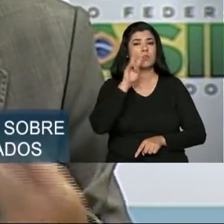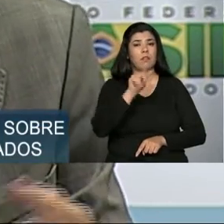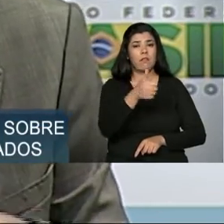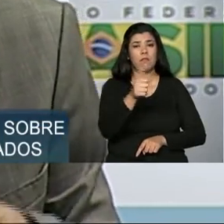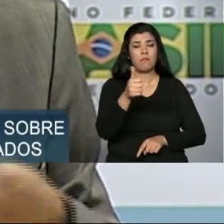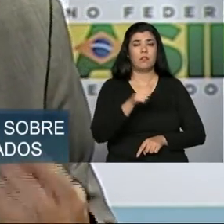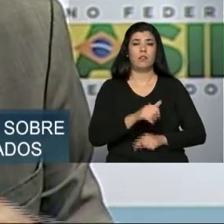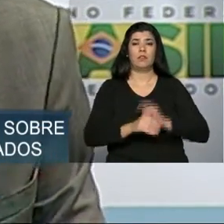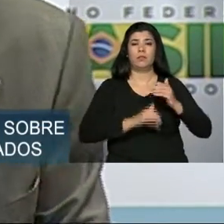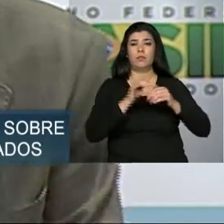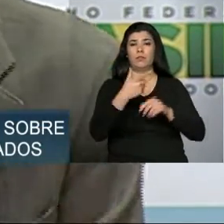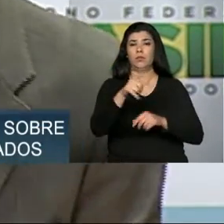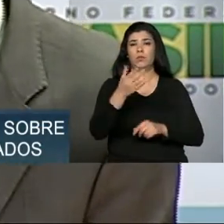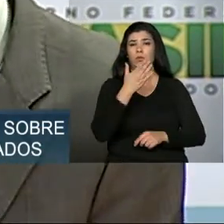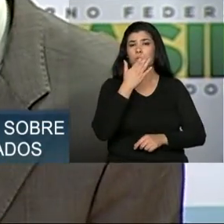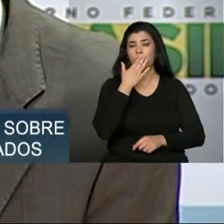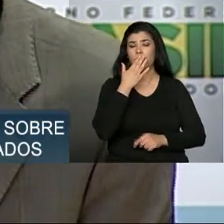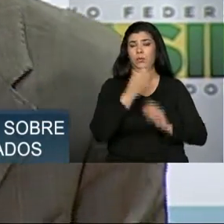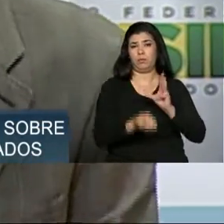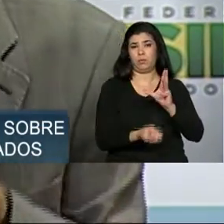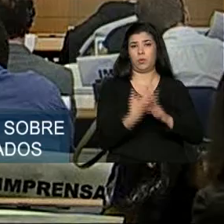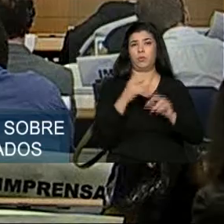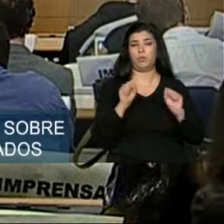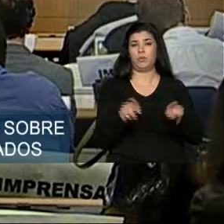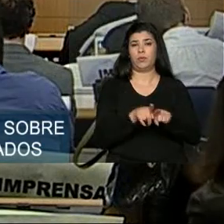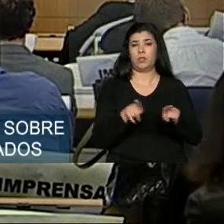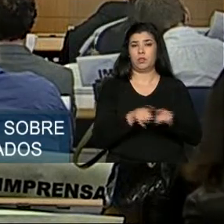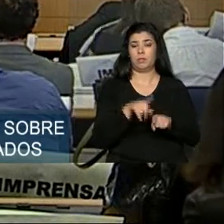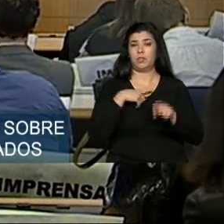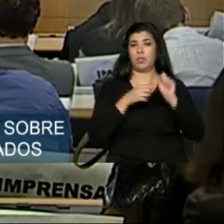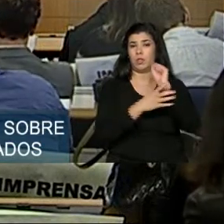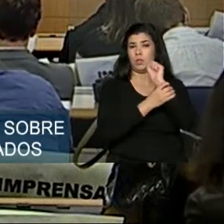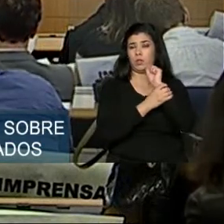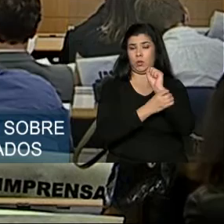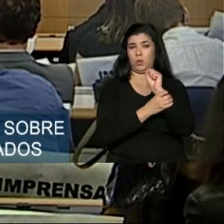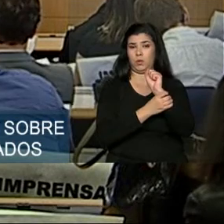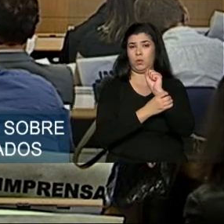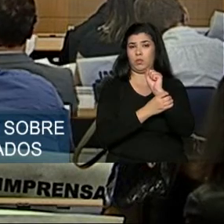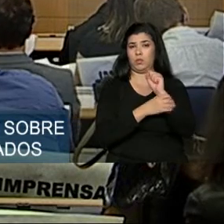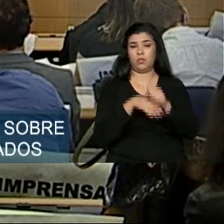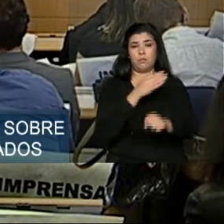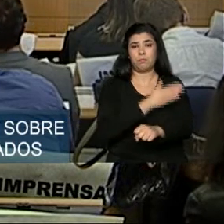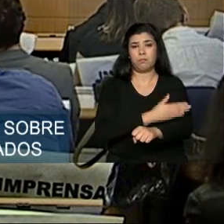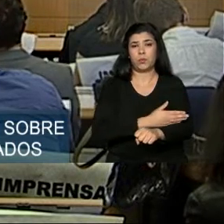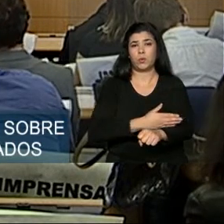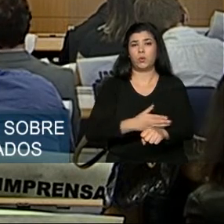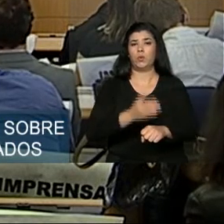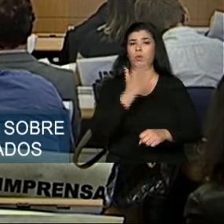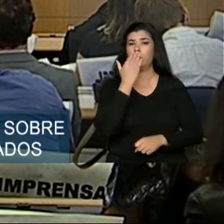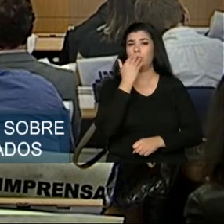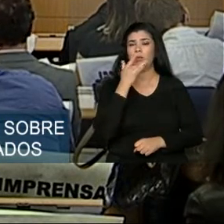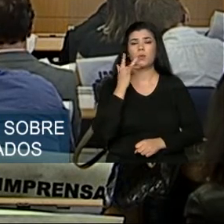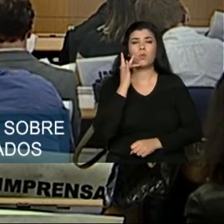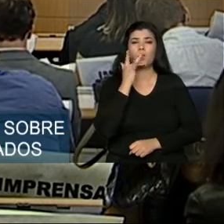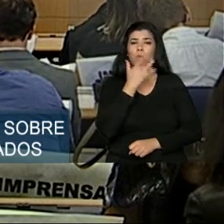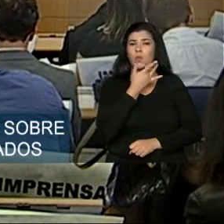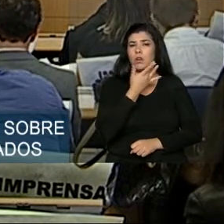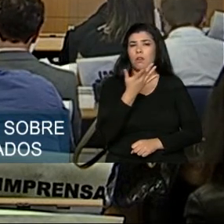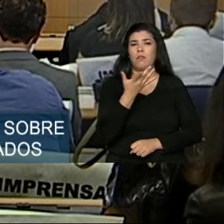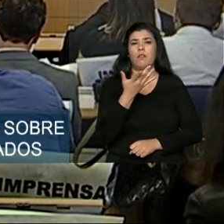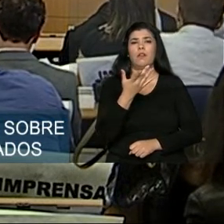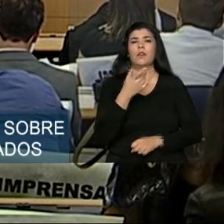desenvolvimento de produtos mais saudáveis que possam garantir os nosso hábito alimentar, o nosso sabor, a